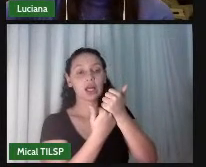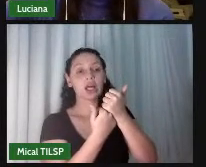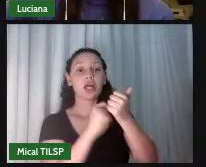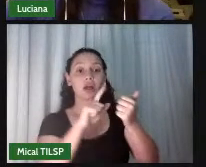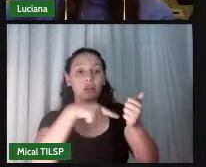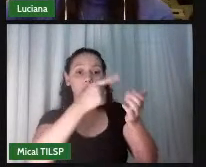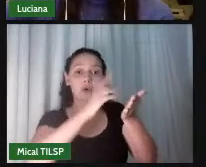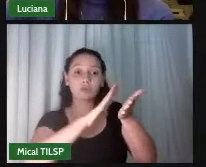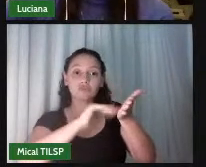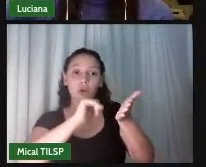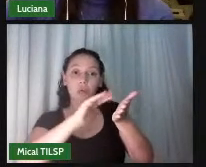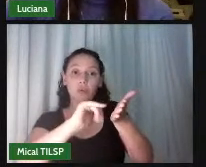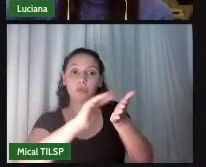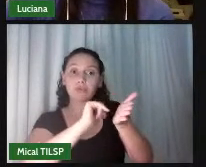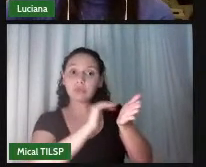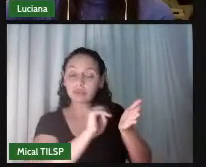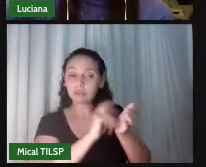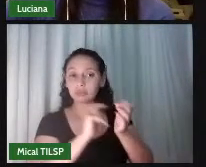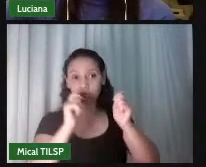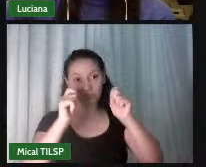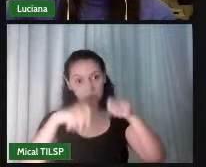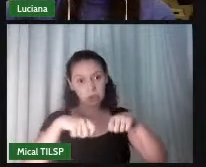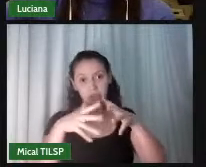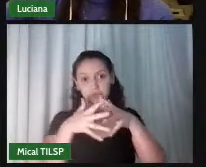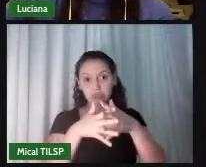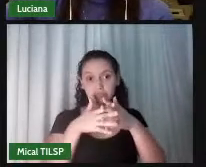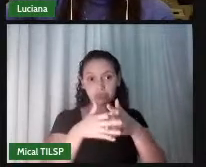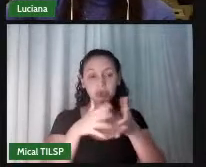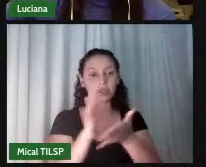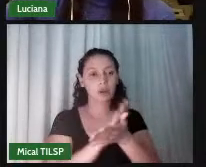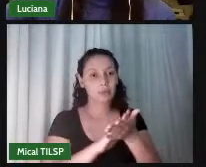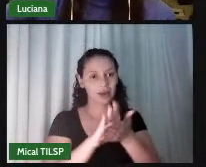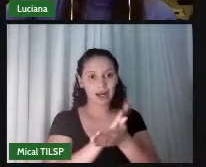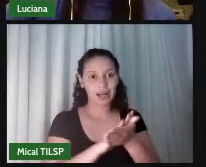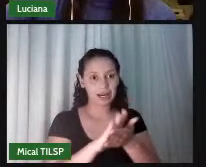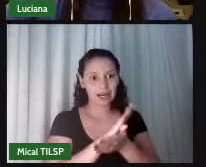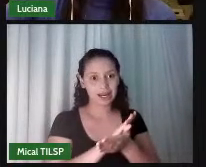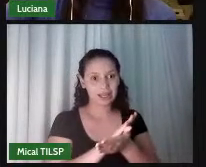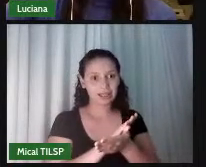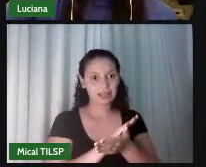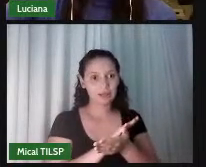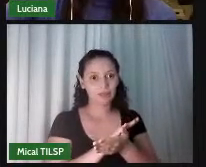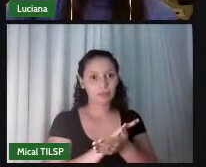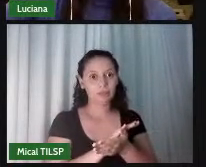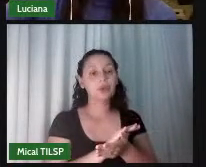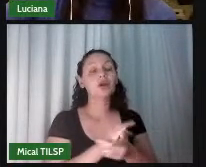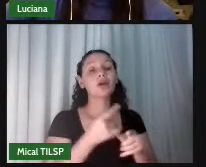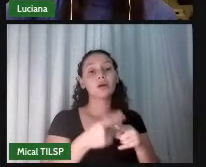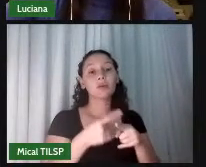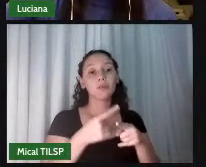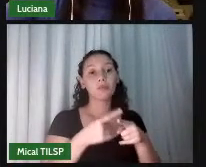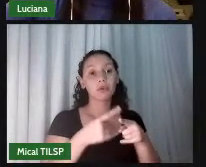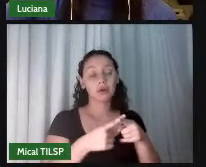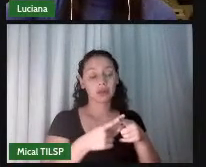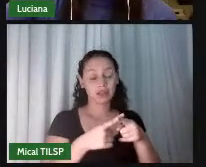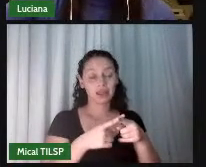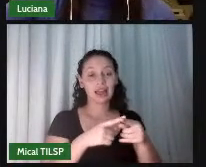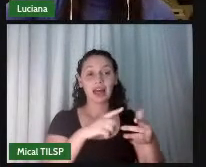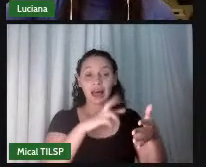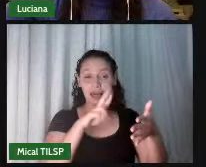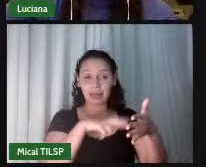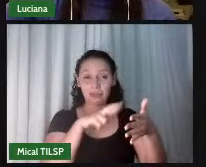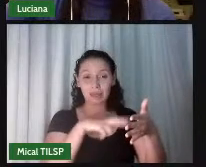pigmento e não vai atrapalhar em uma outra análise, né, que é muito importante às vezes na perícia a gente não estragar a amostra,